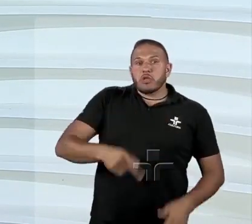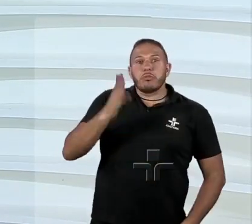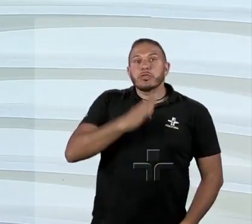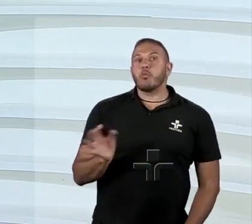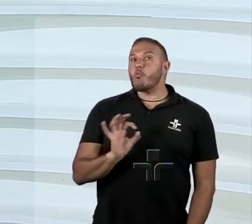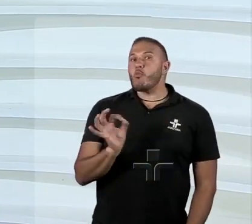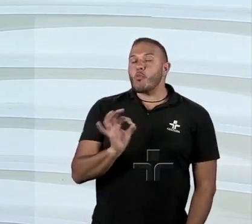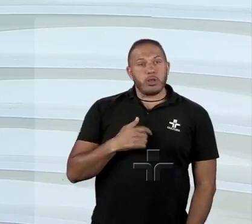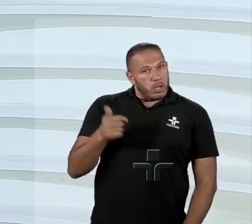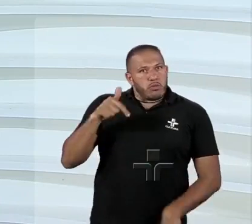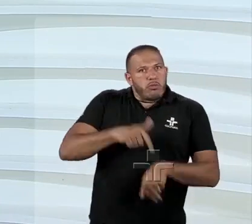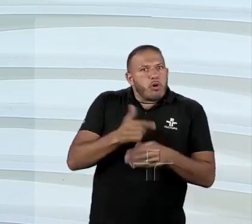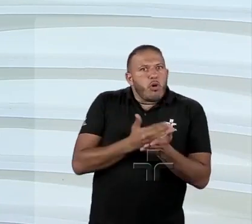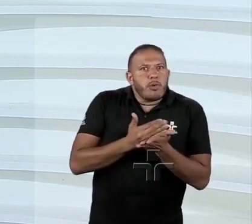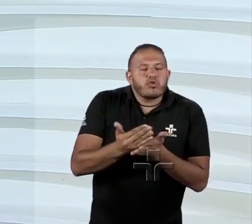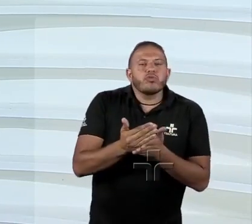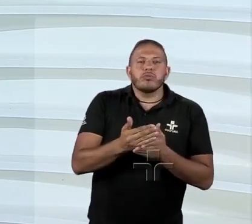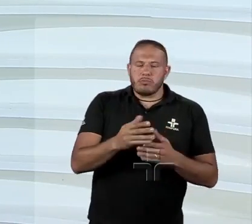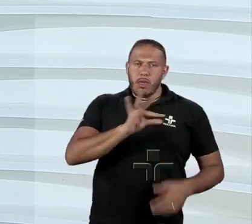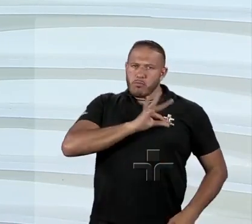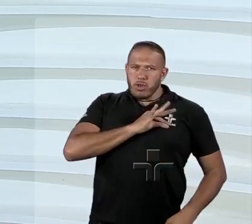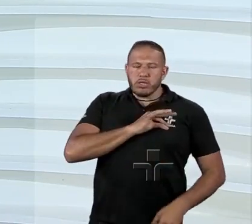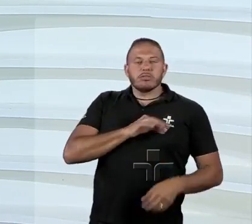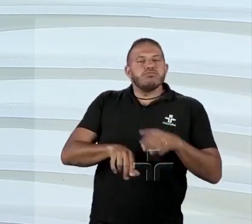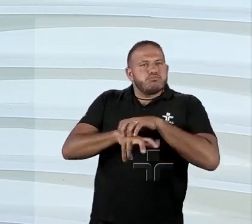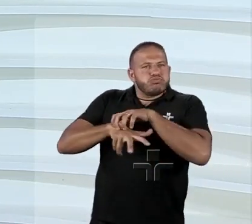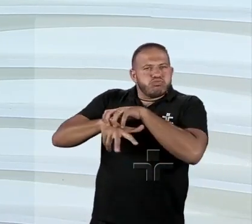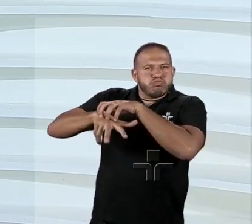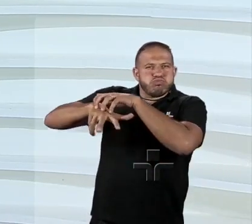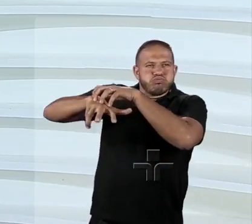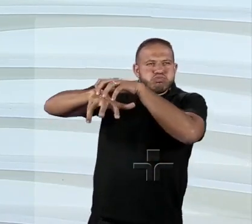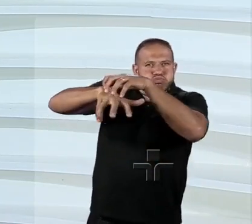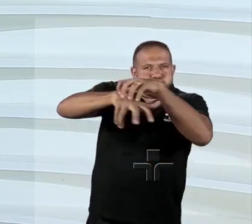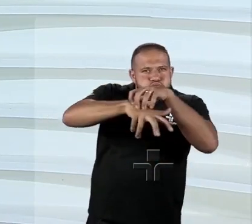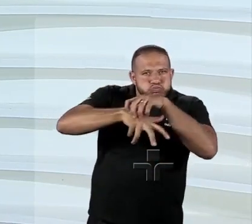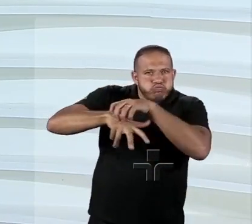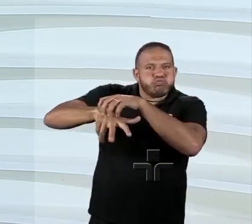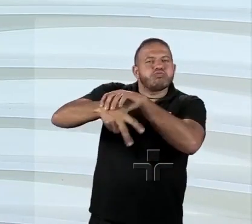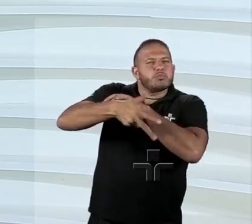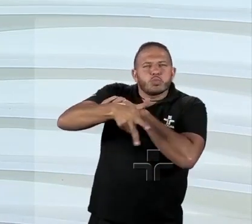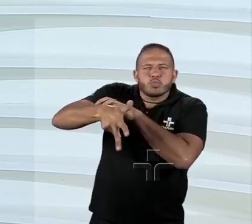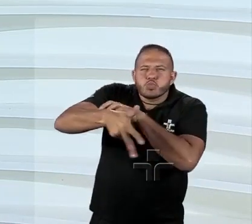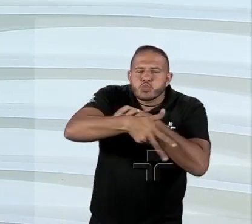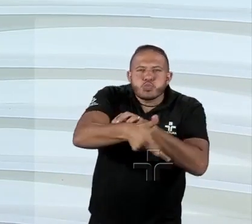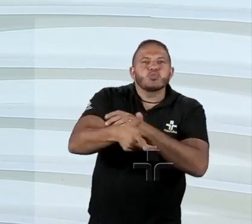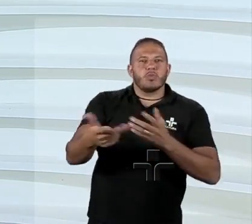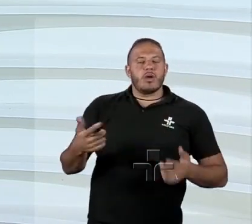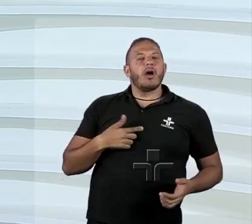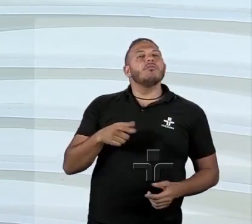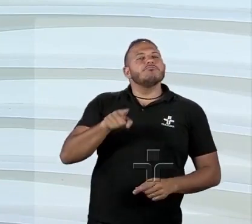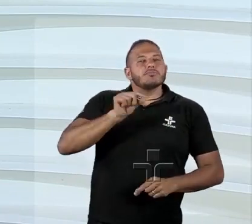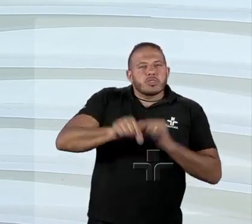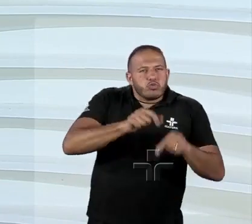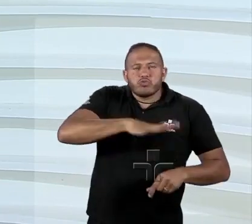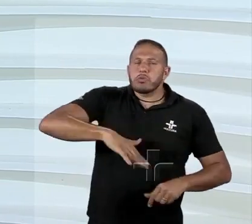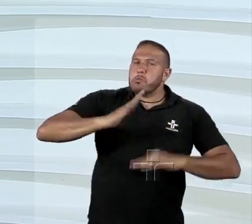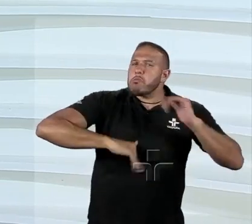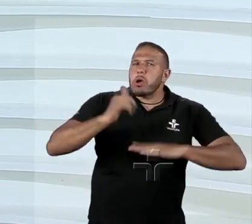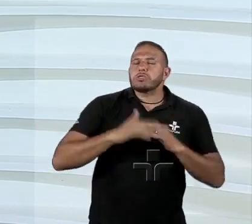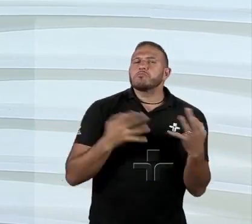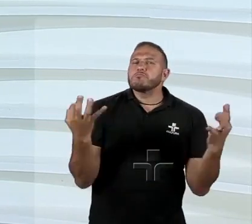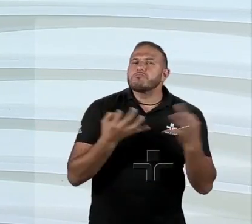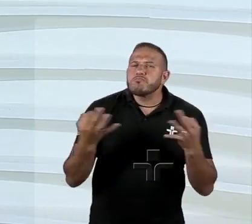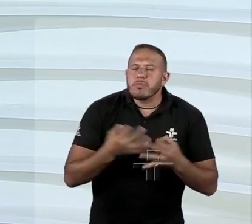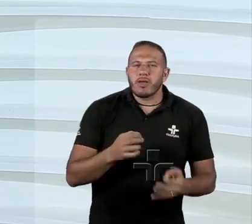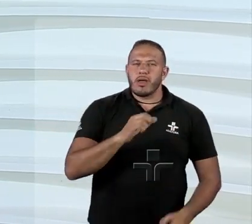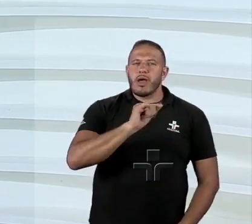nós colocamos a polícia de drone funcionando, a Dronepol, que hoje colabora com a Polícia Militar do Estado de São Paulo, em uma ação altamente eficiente, a chamada